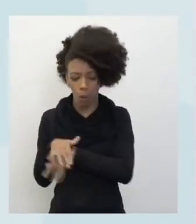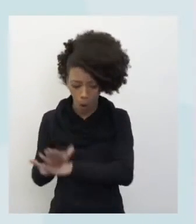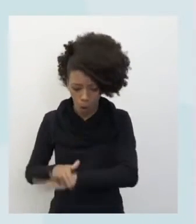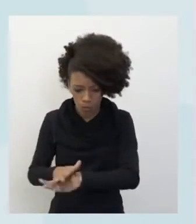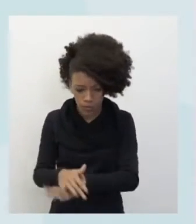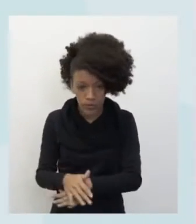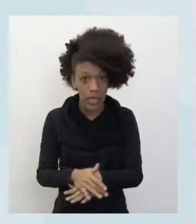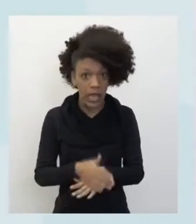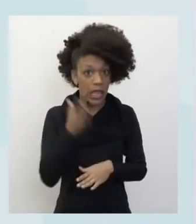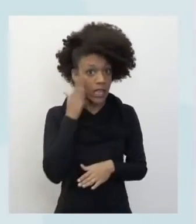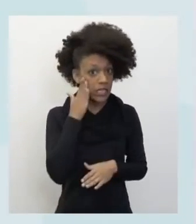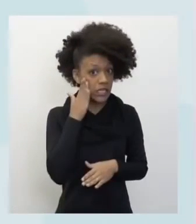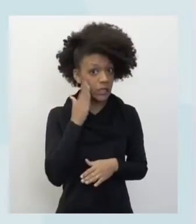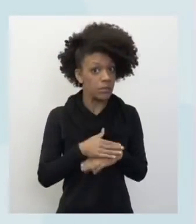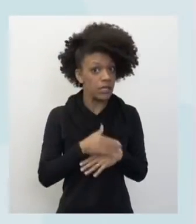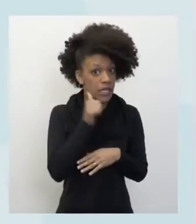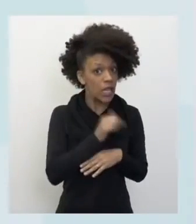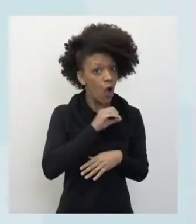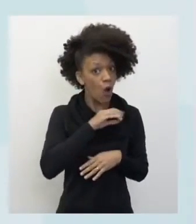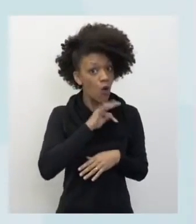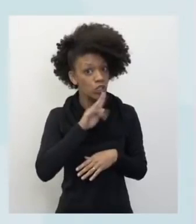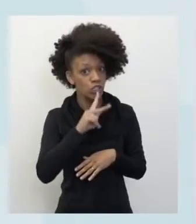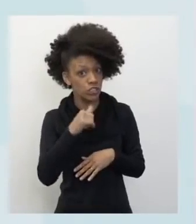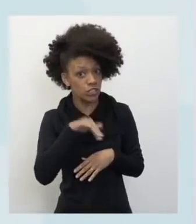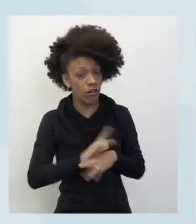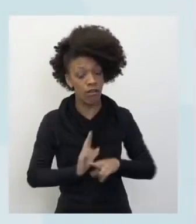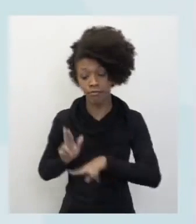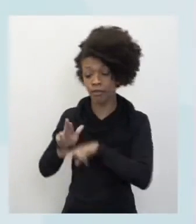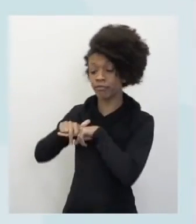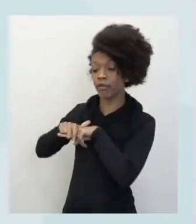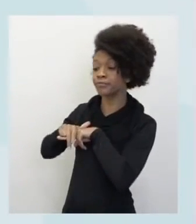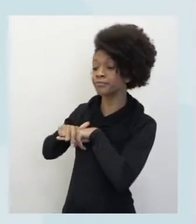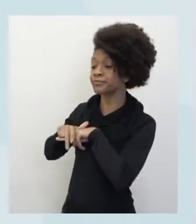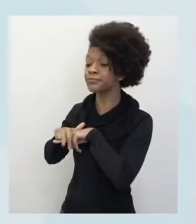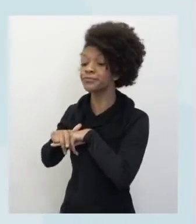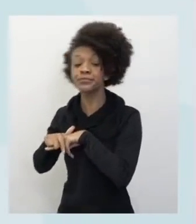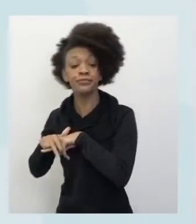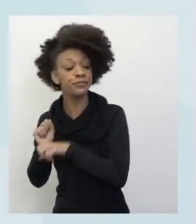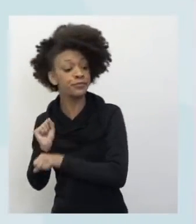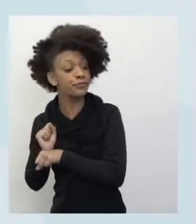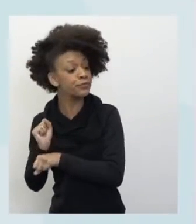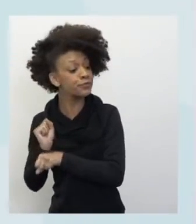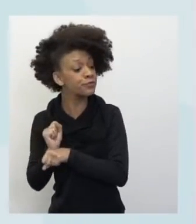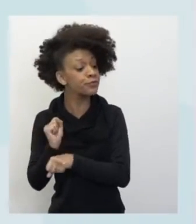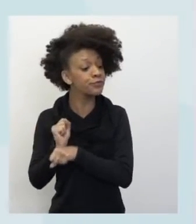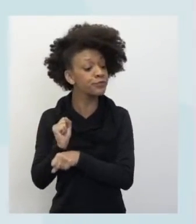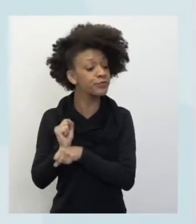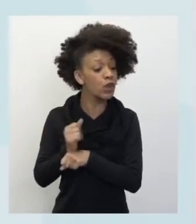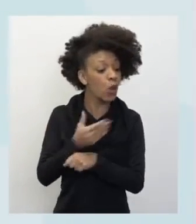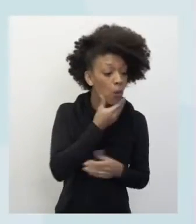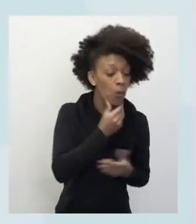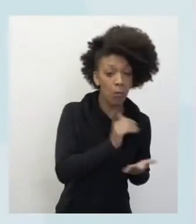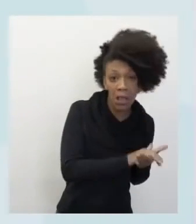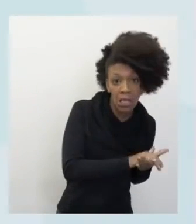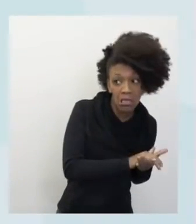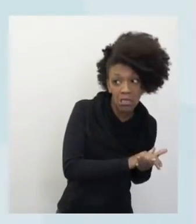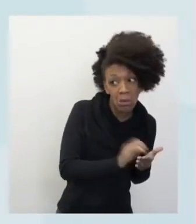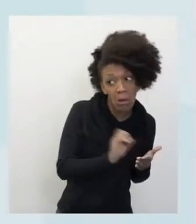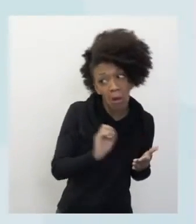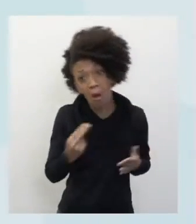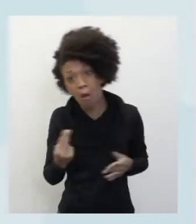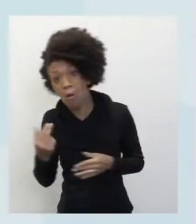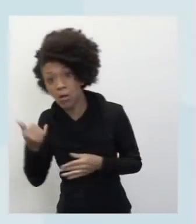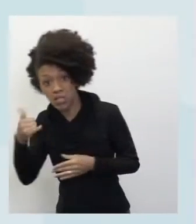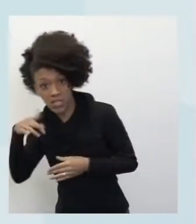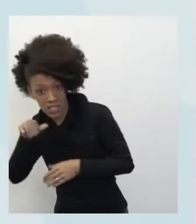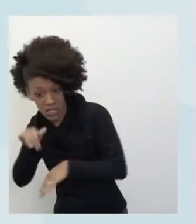que Dona Otília passara a sentar na beira do rio, à espera ou do marido ou da Yara para